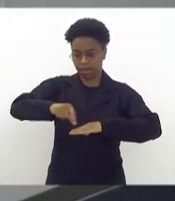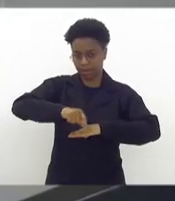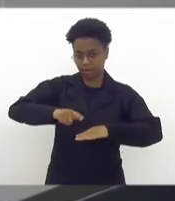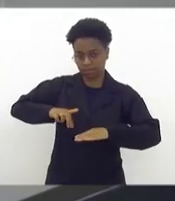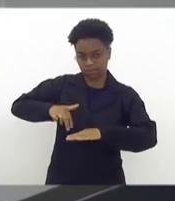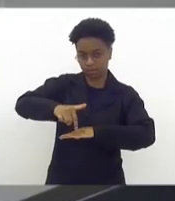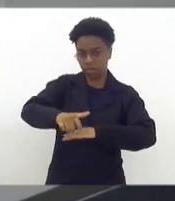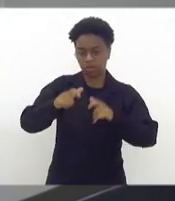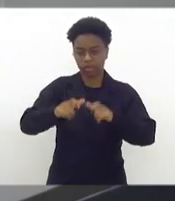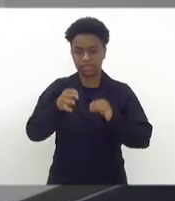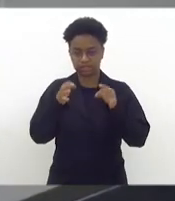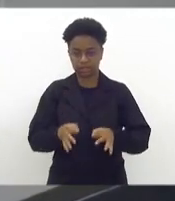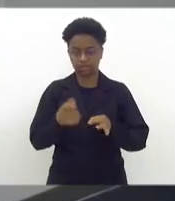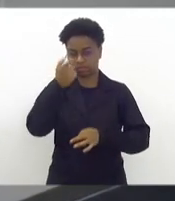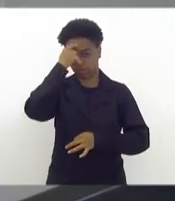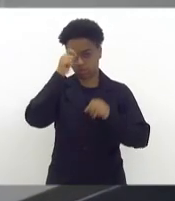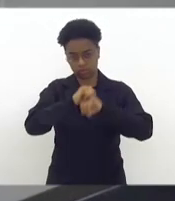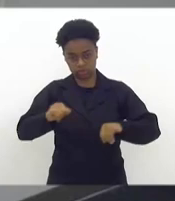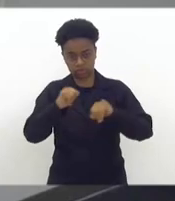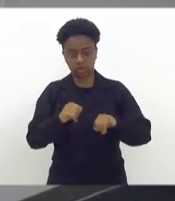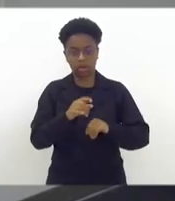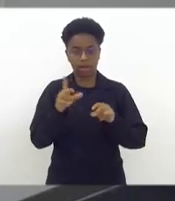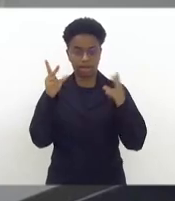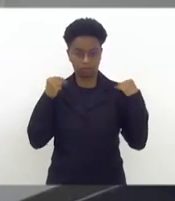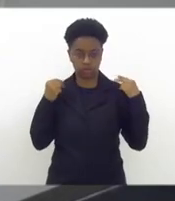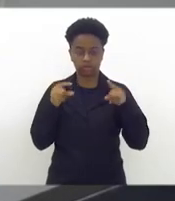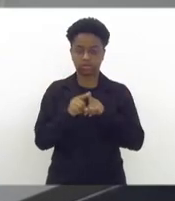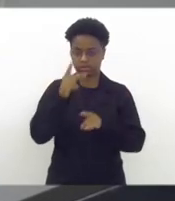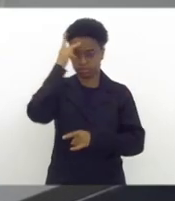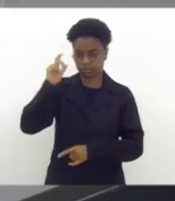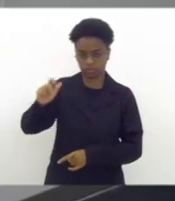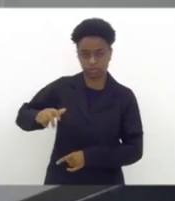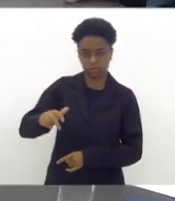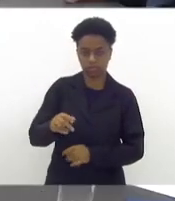dos pedestres e motoristas e da outras providências. Para aparecer, deputado Guilherme Delaroli.